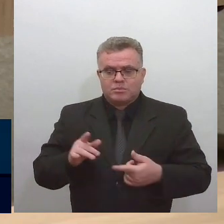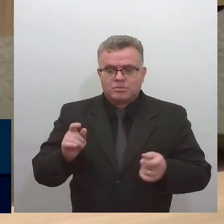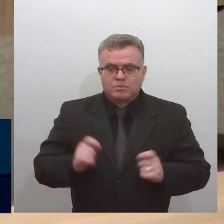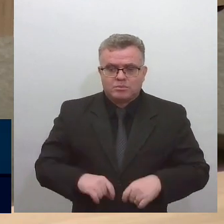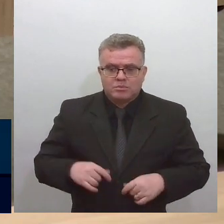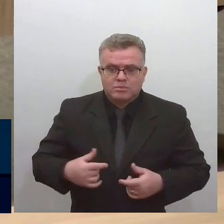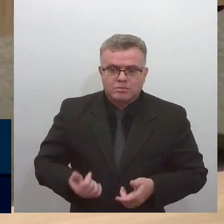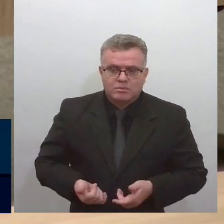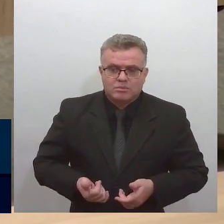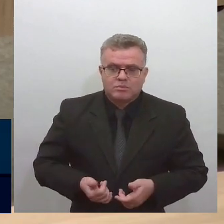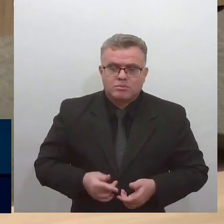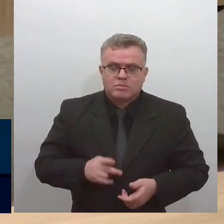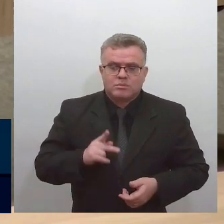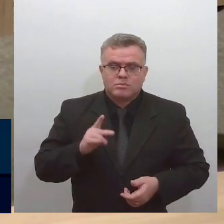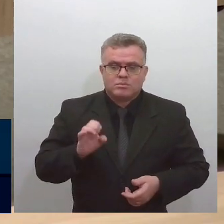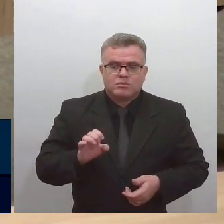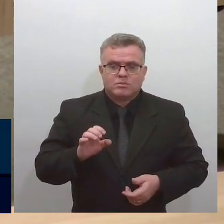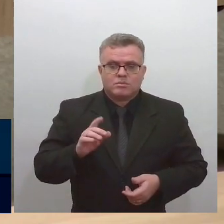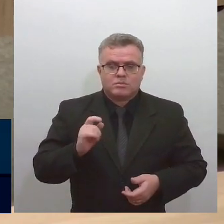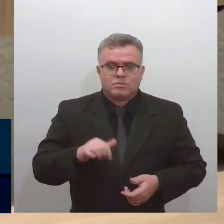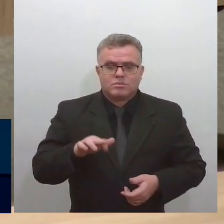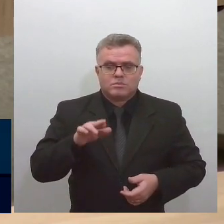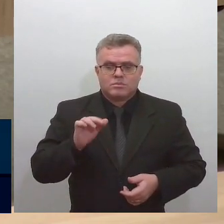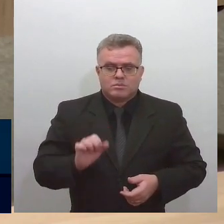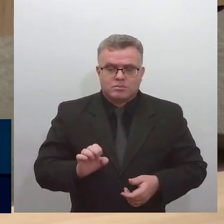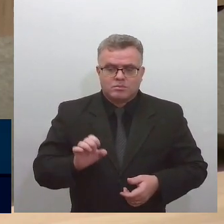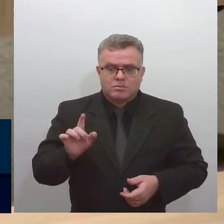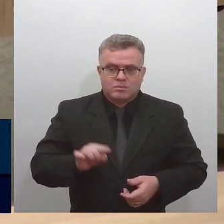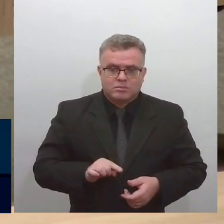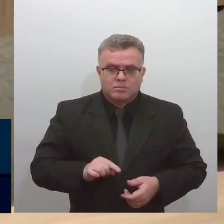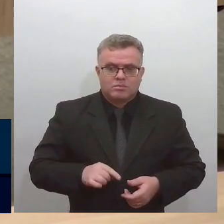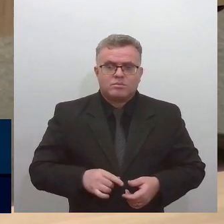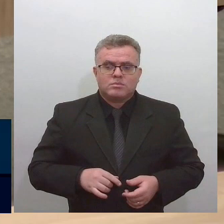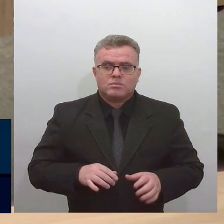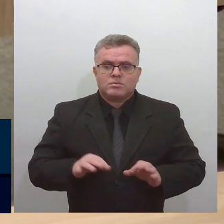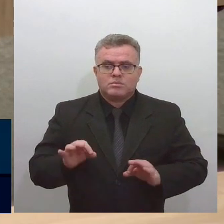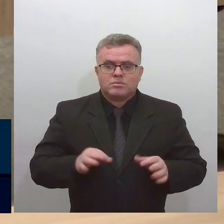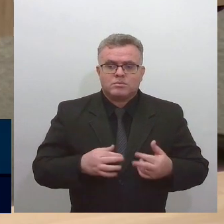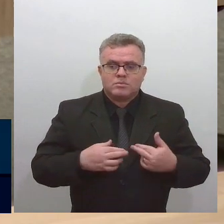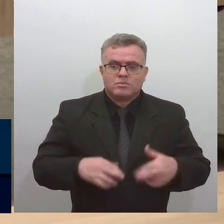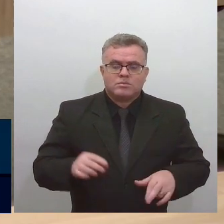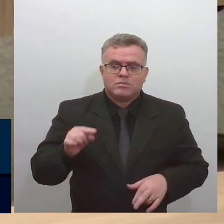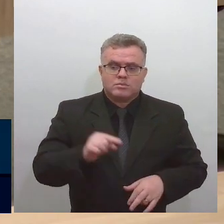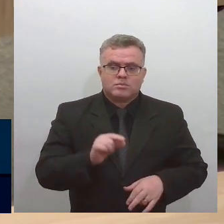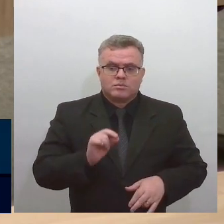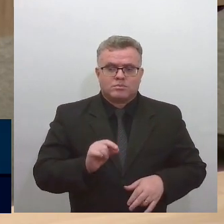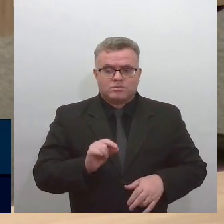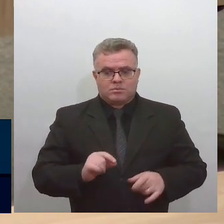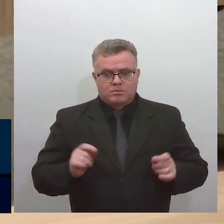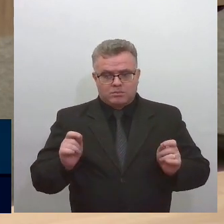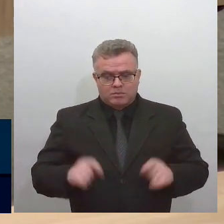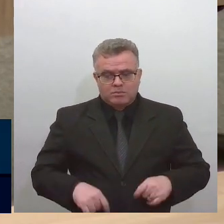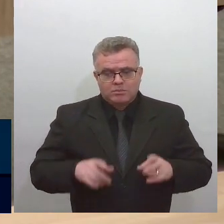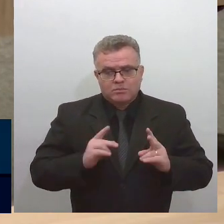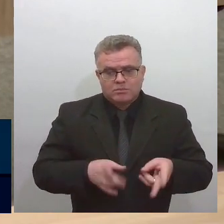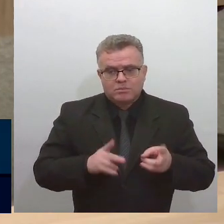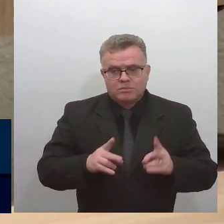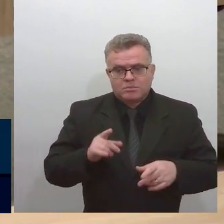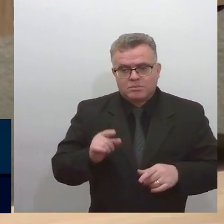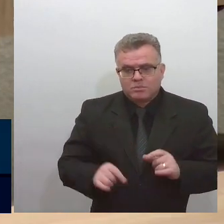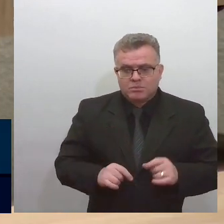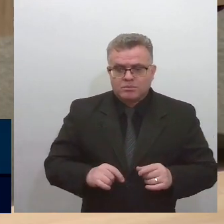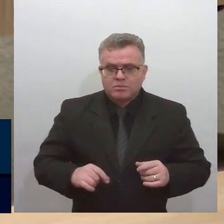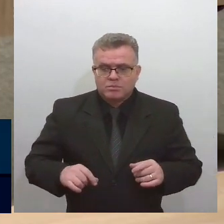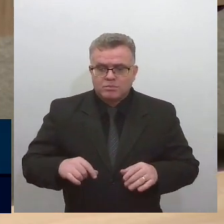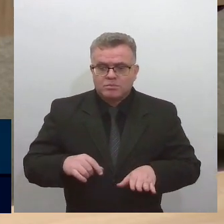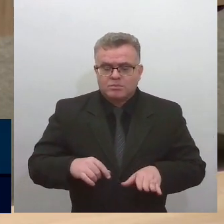recebi reclamações de alguns moradores e e foi e foi realizada a sinalização da da faixa de pedestres